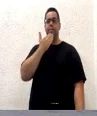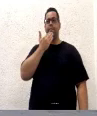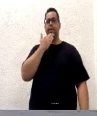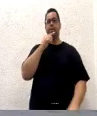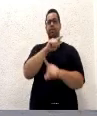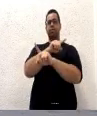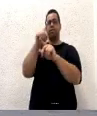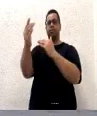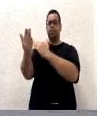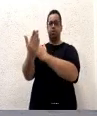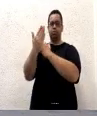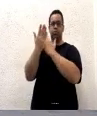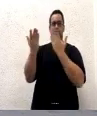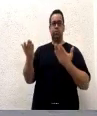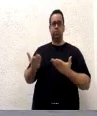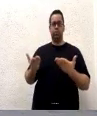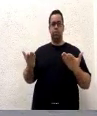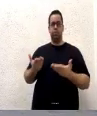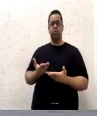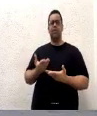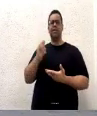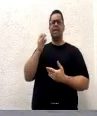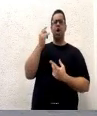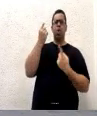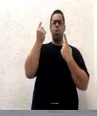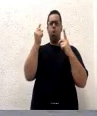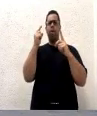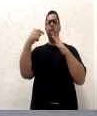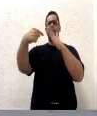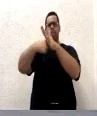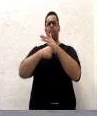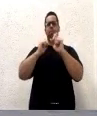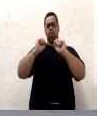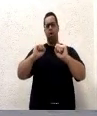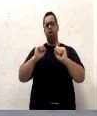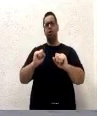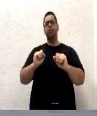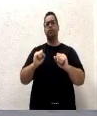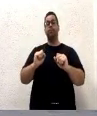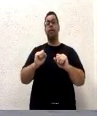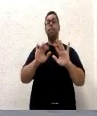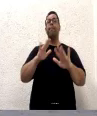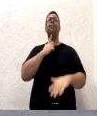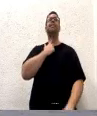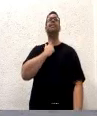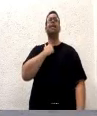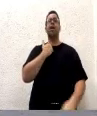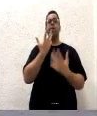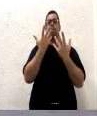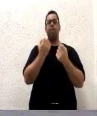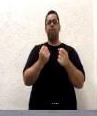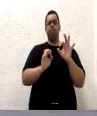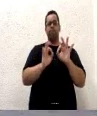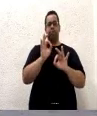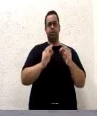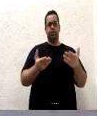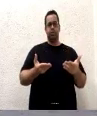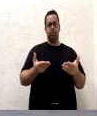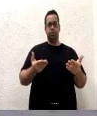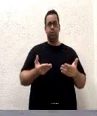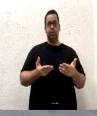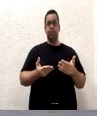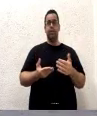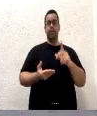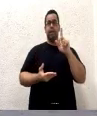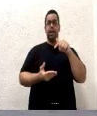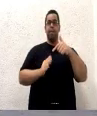e amigos, fico à disposição para quaisquer dúvidas, mas que a gente possa aprovar esse projeto. Como sempre falo, né, não é um projeto do Diego,